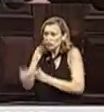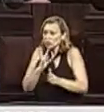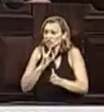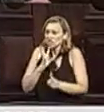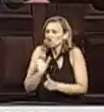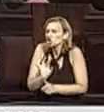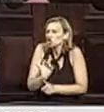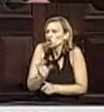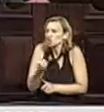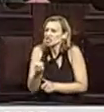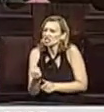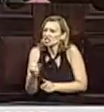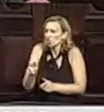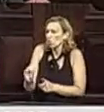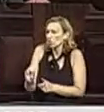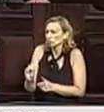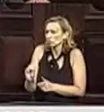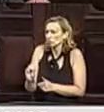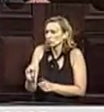68%.